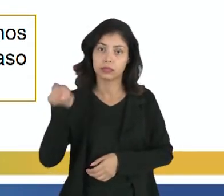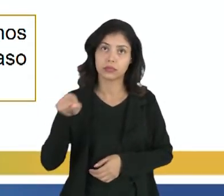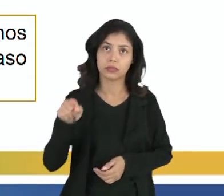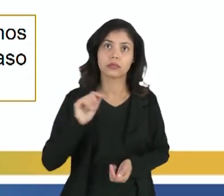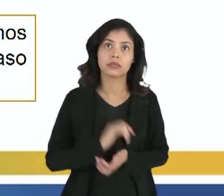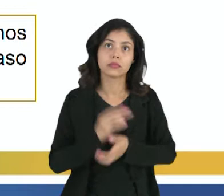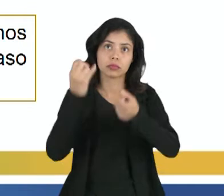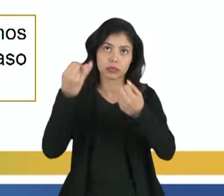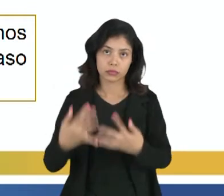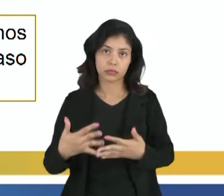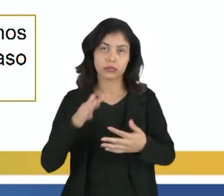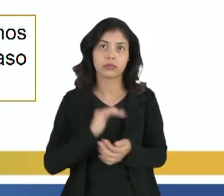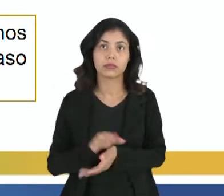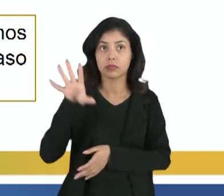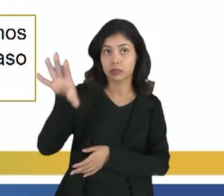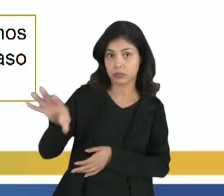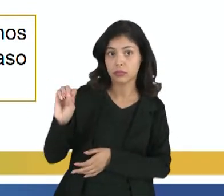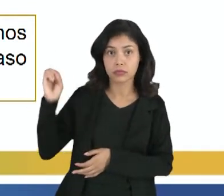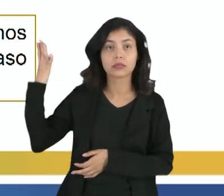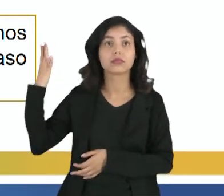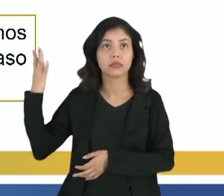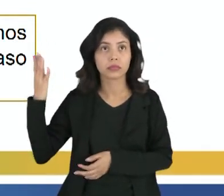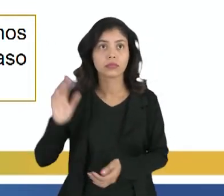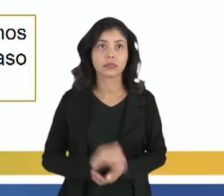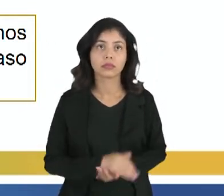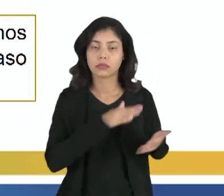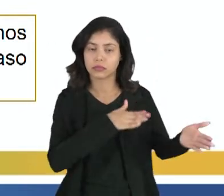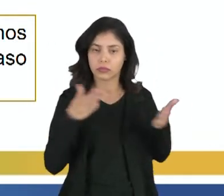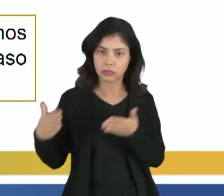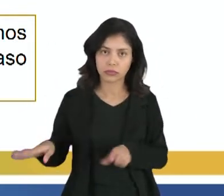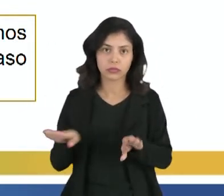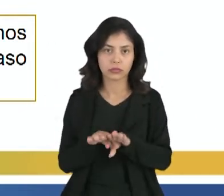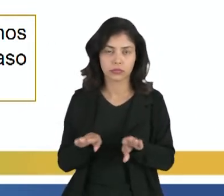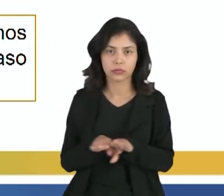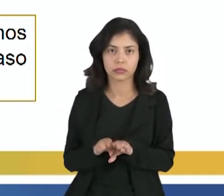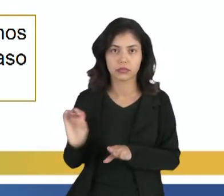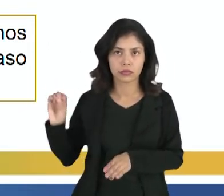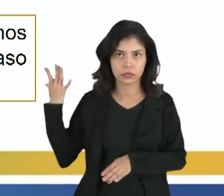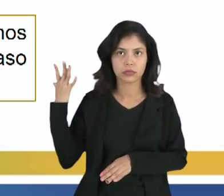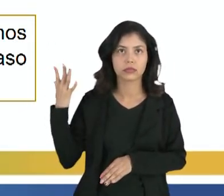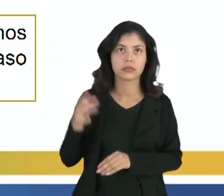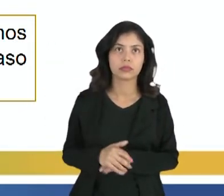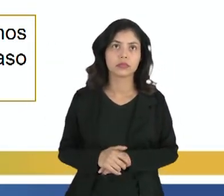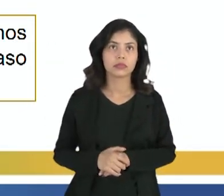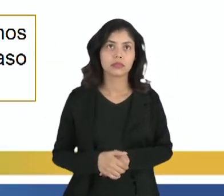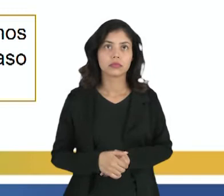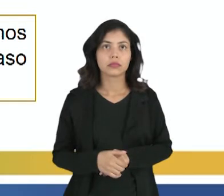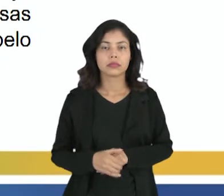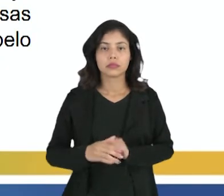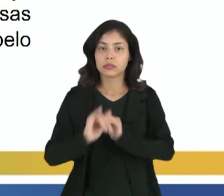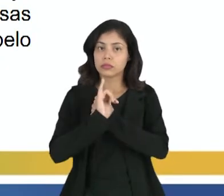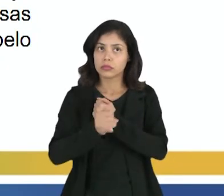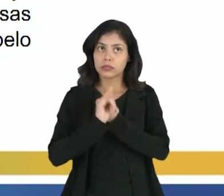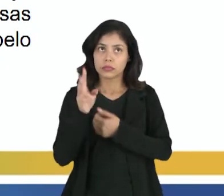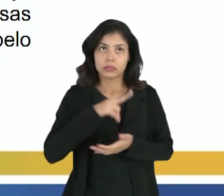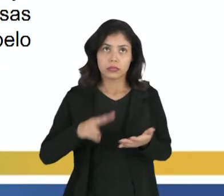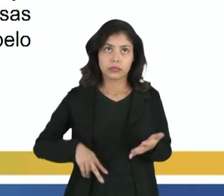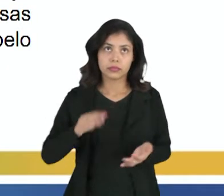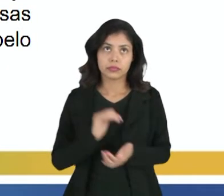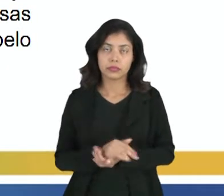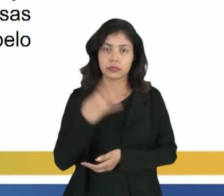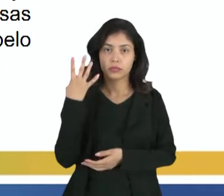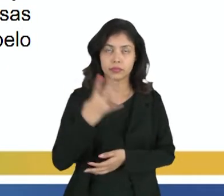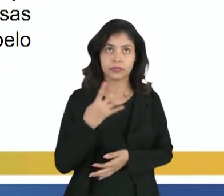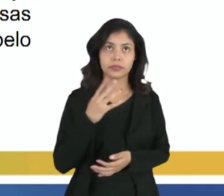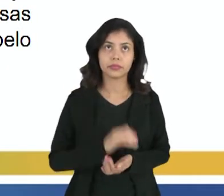ele quem a conta e, nesse caso, participa também, no caso dessa crônica que nós lemos.